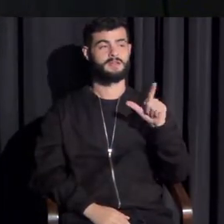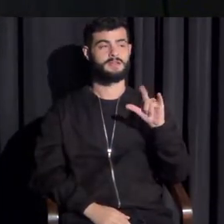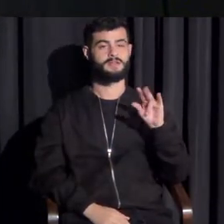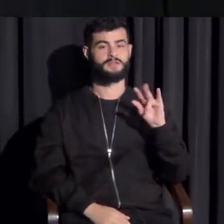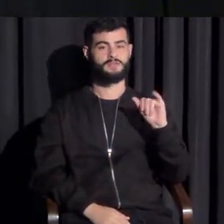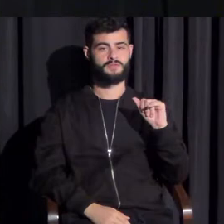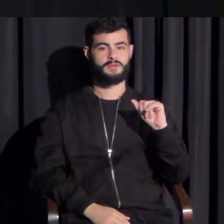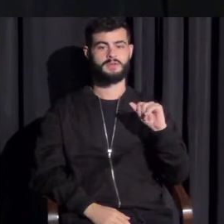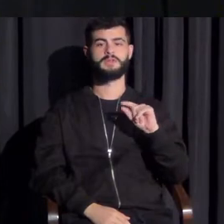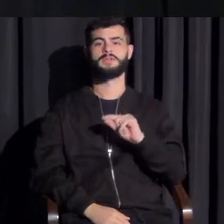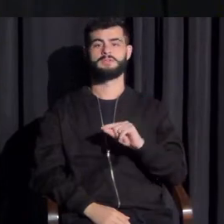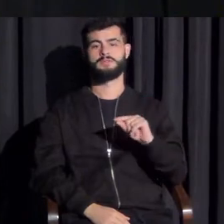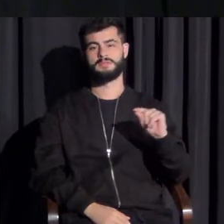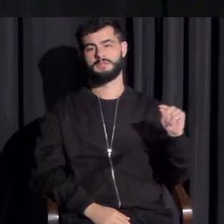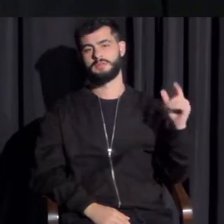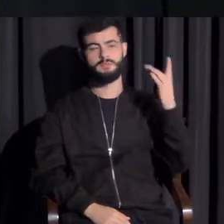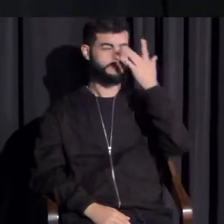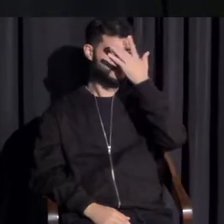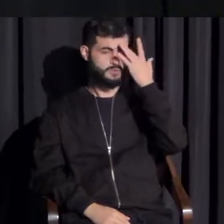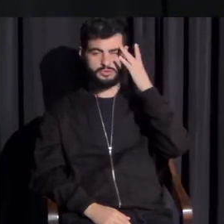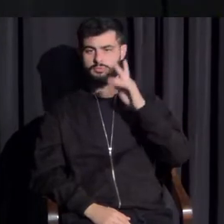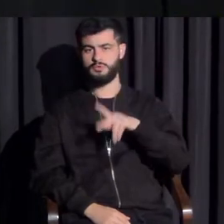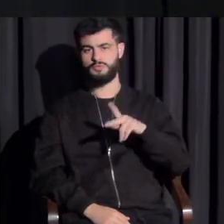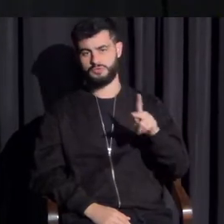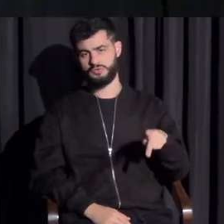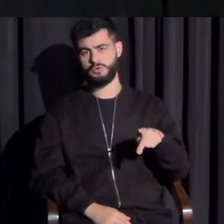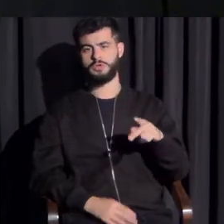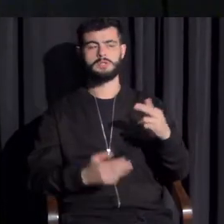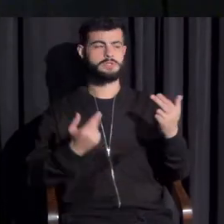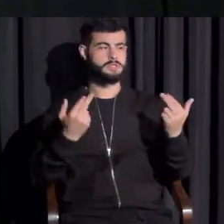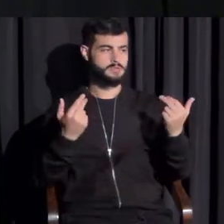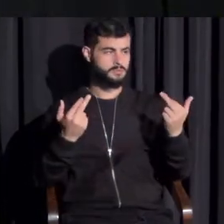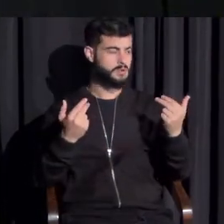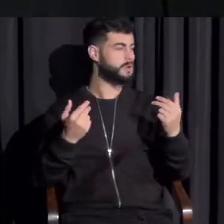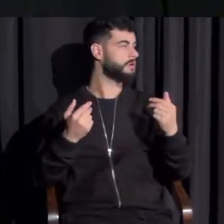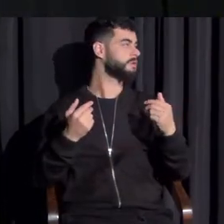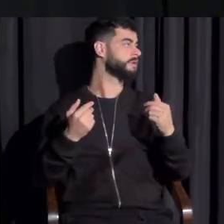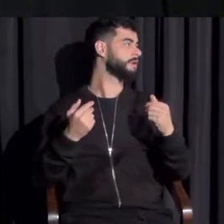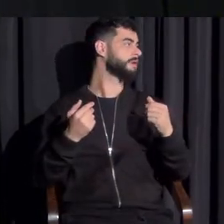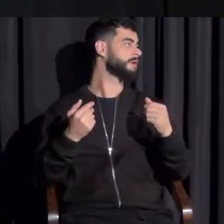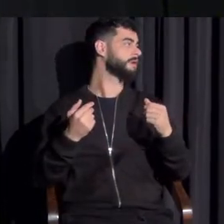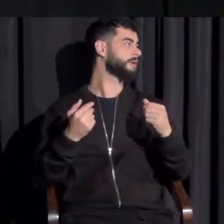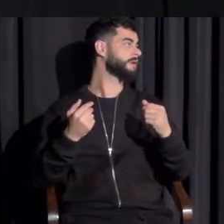professoras dessa mesma EMEI, estou citando a Lívia por conta da motoca,